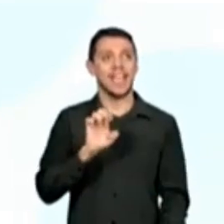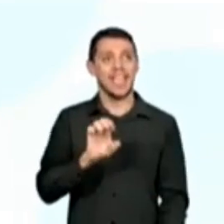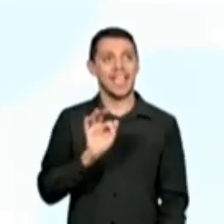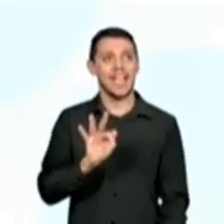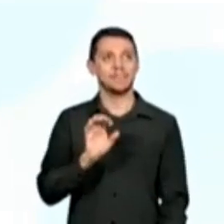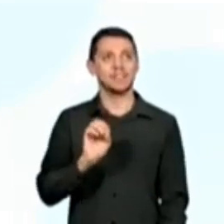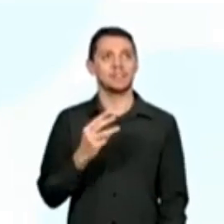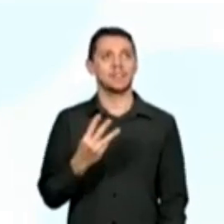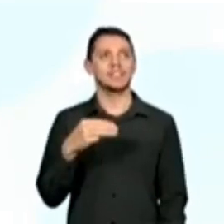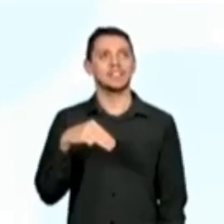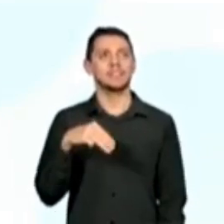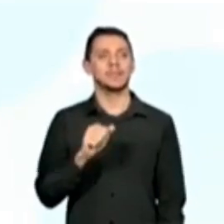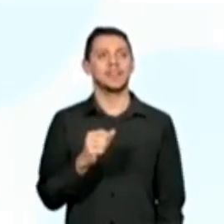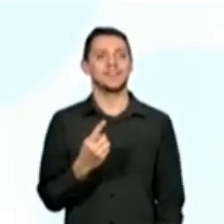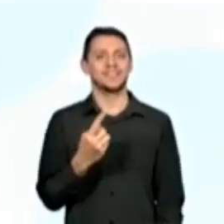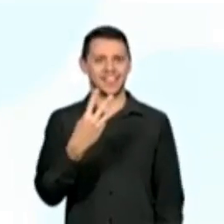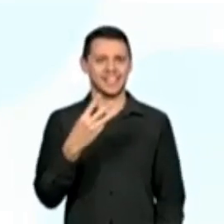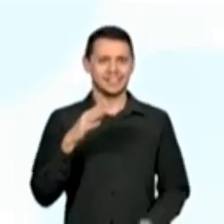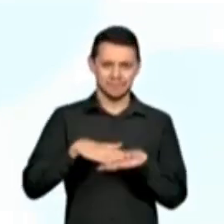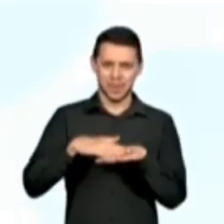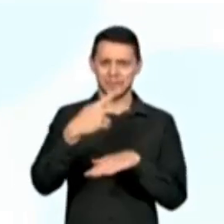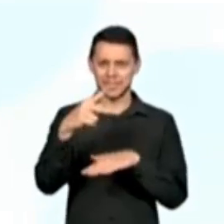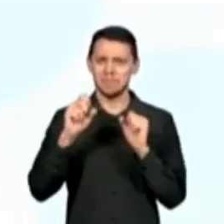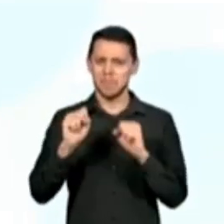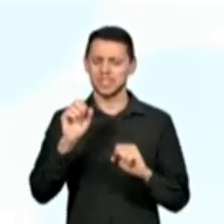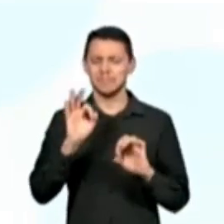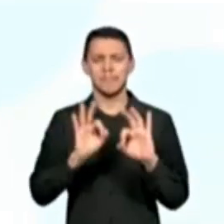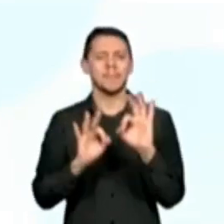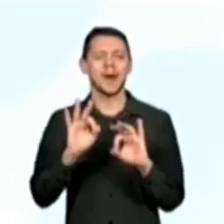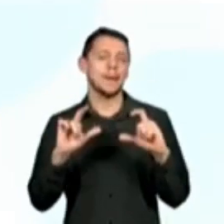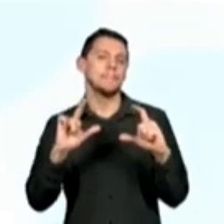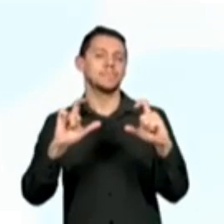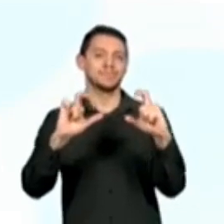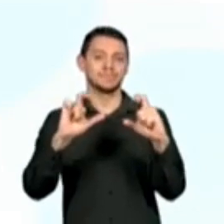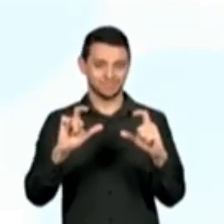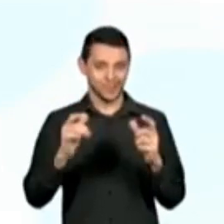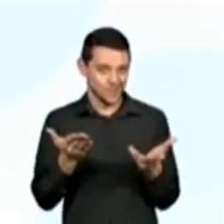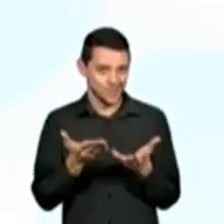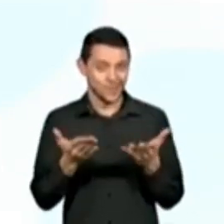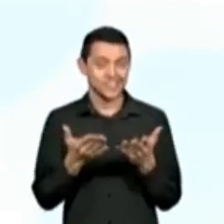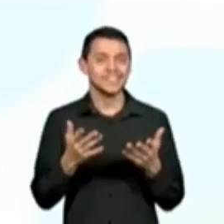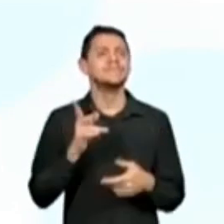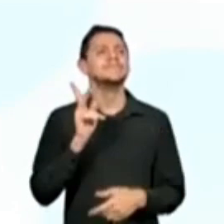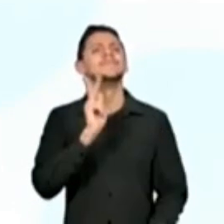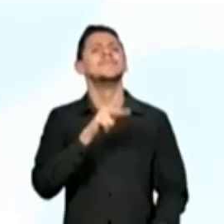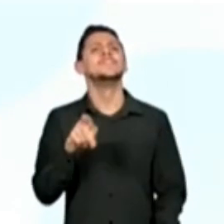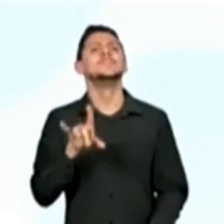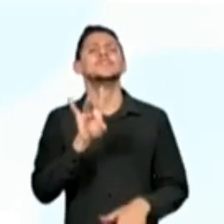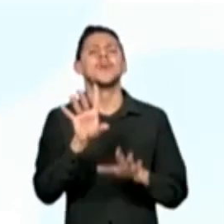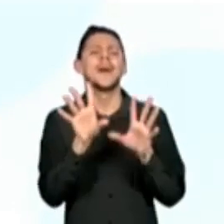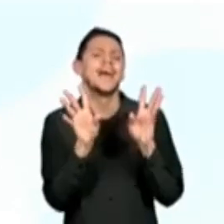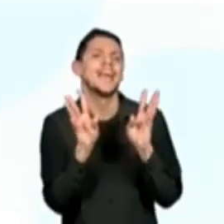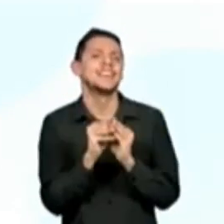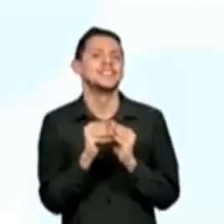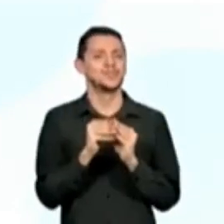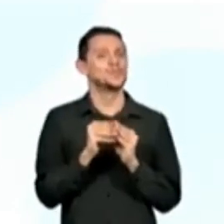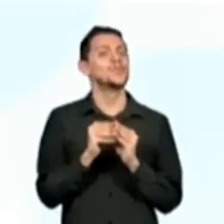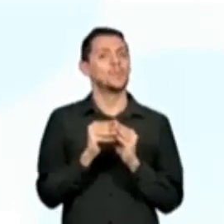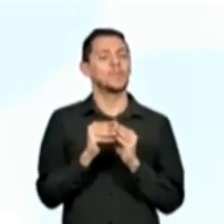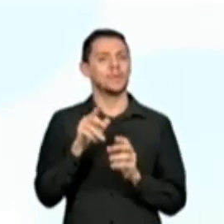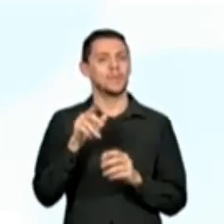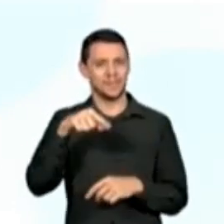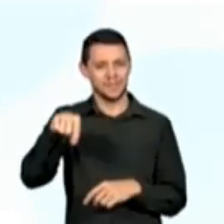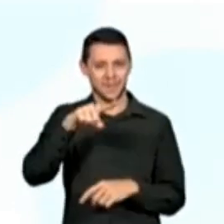F03MA13, ok? Já tira aquele print, prepara o print hoje. E, só para fazer um resumo antes da galera avaliar a